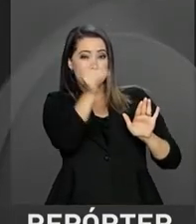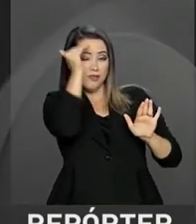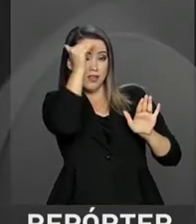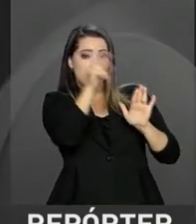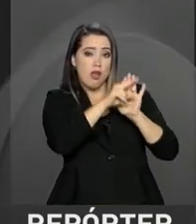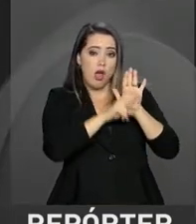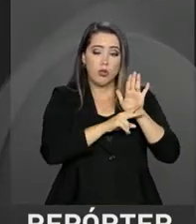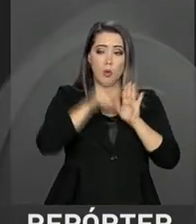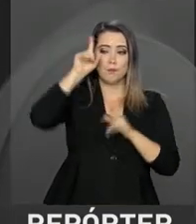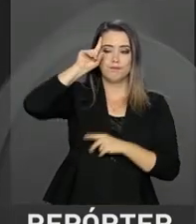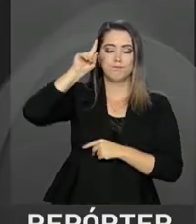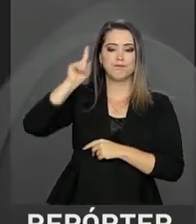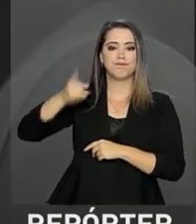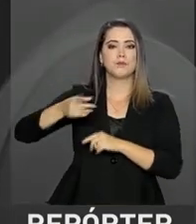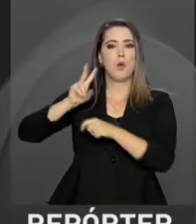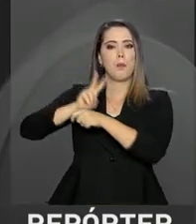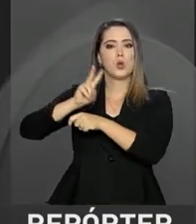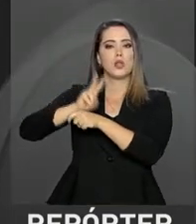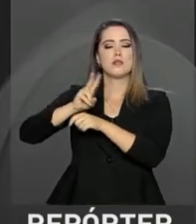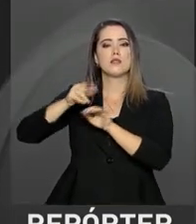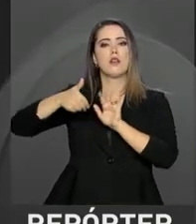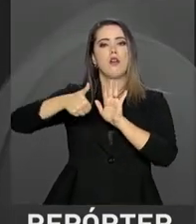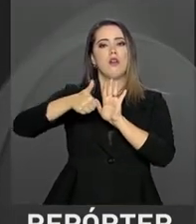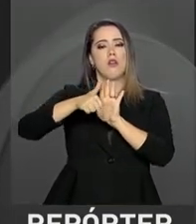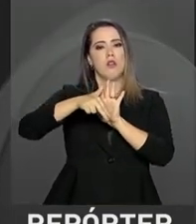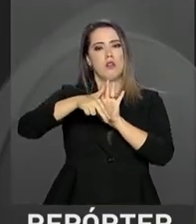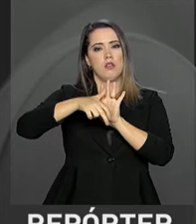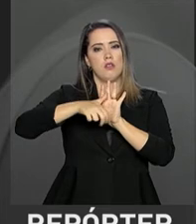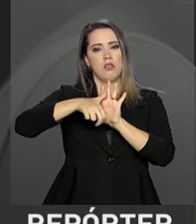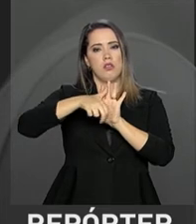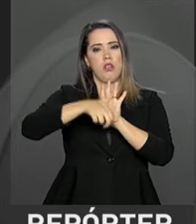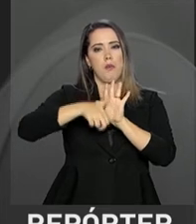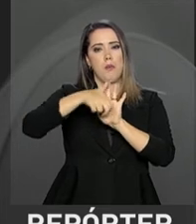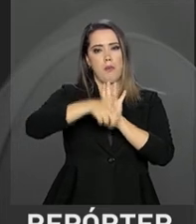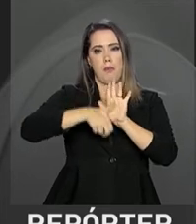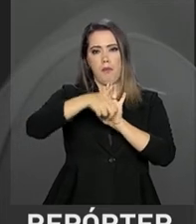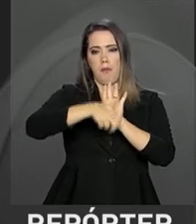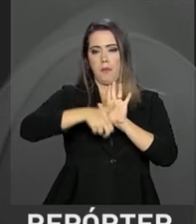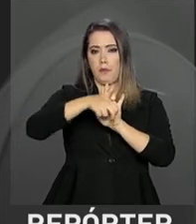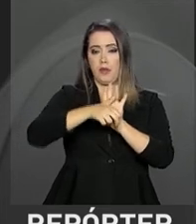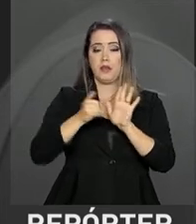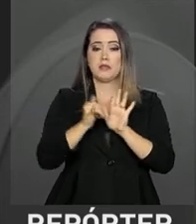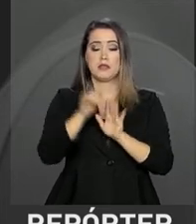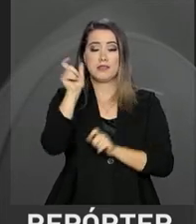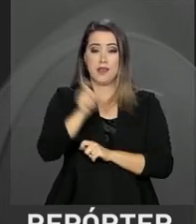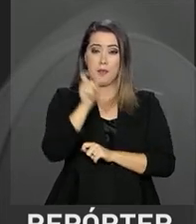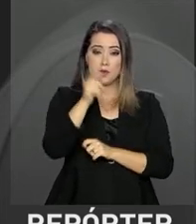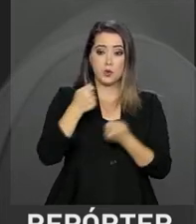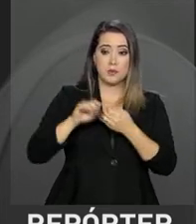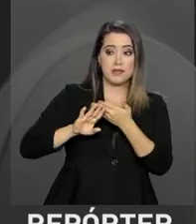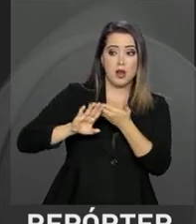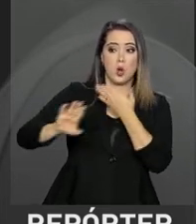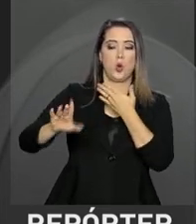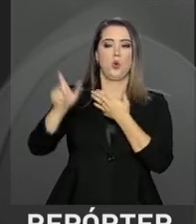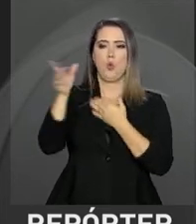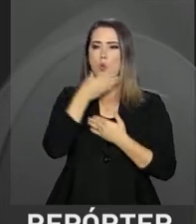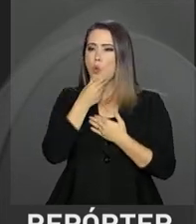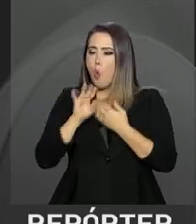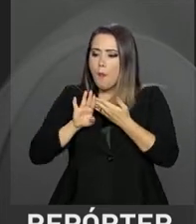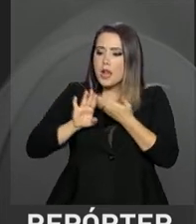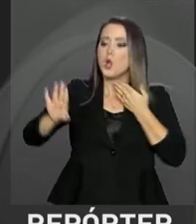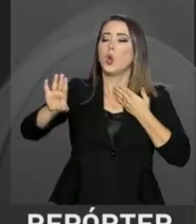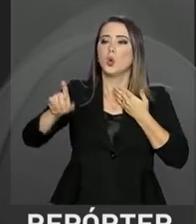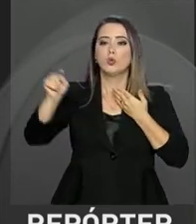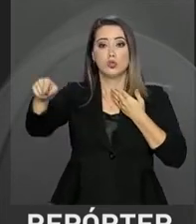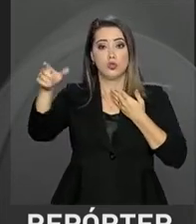da lei maria da penha com isso se a justiça determinar que o agressor fique afastado da vítima por exemplo e ele não